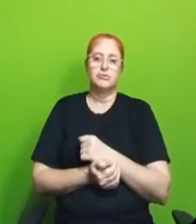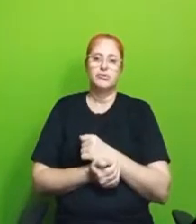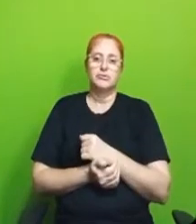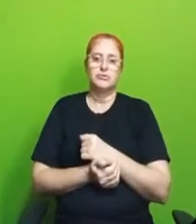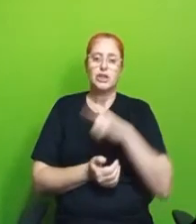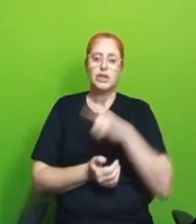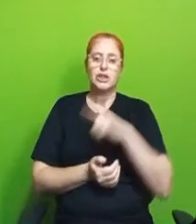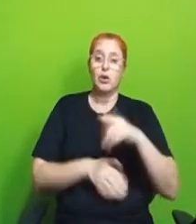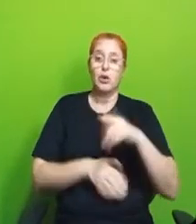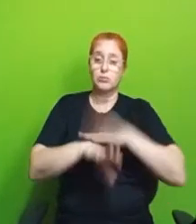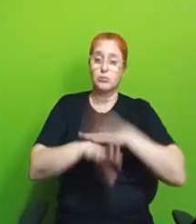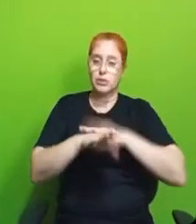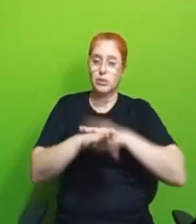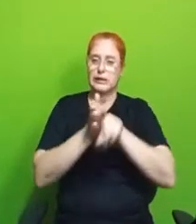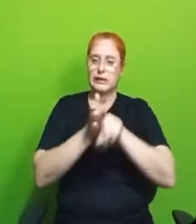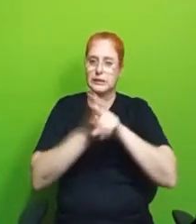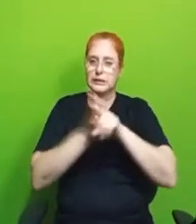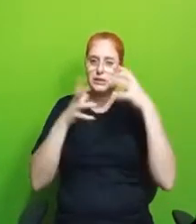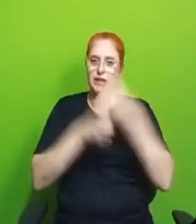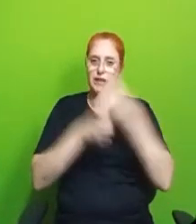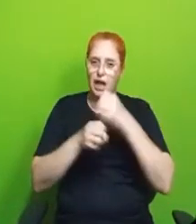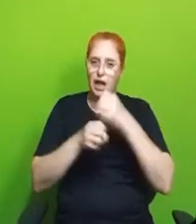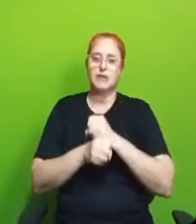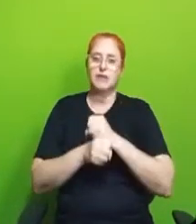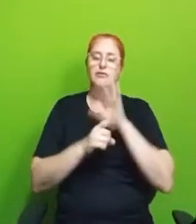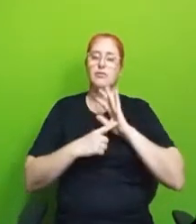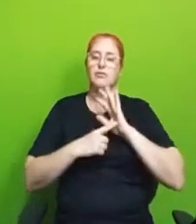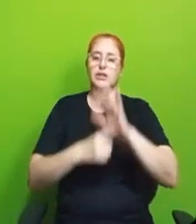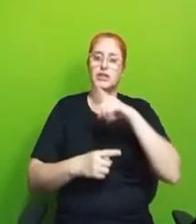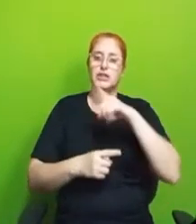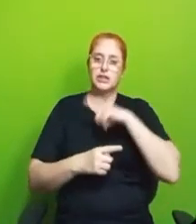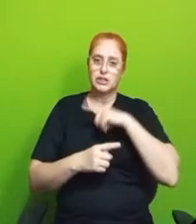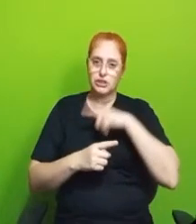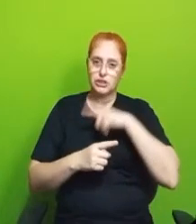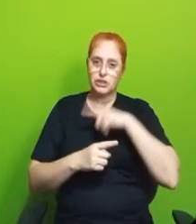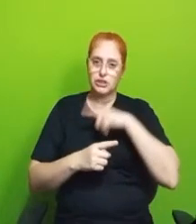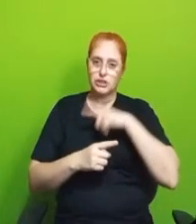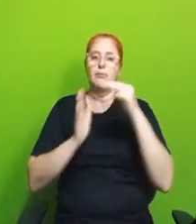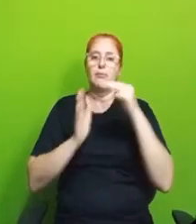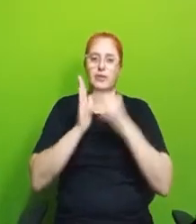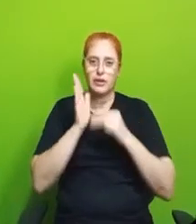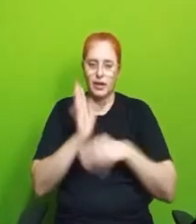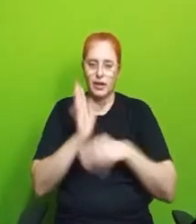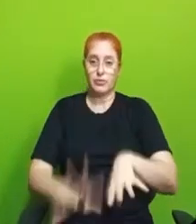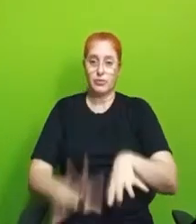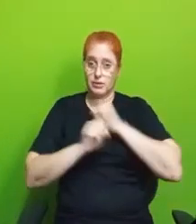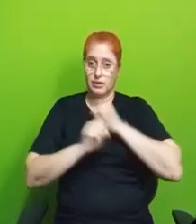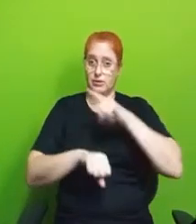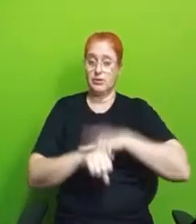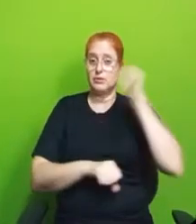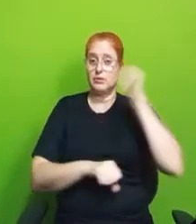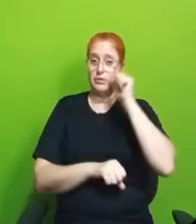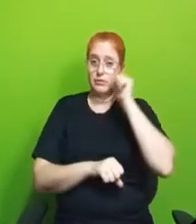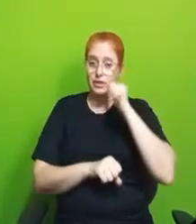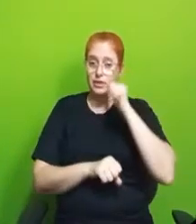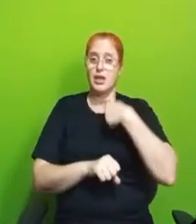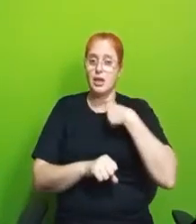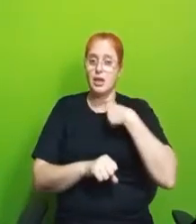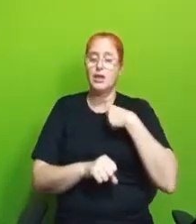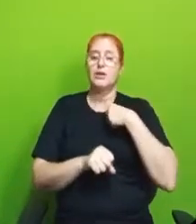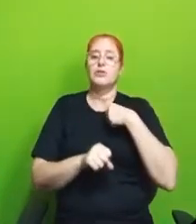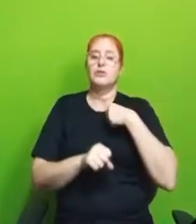da análise desses dados, que foi mostrar que havia modalidades de apropriação do tempo das mulheres, né? Eu identifiquei 4